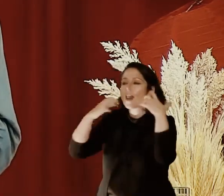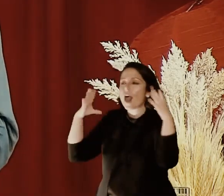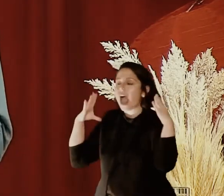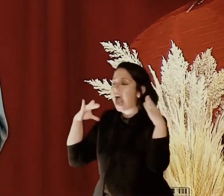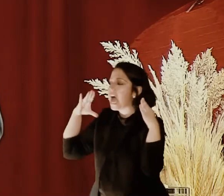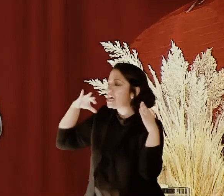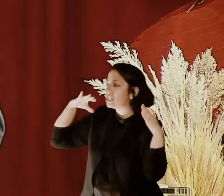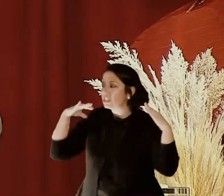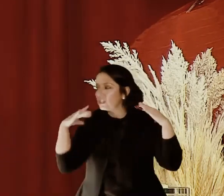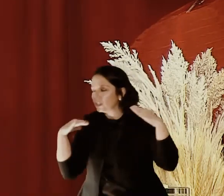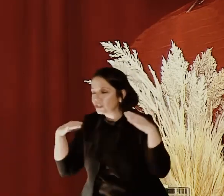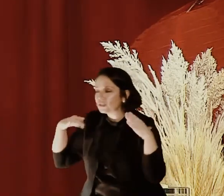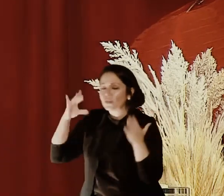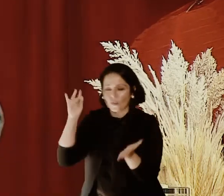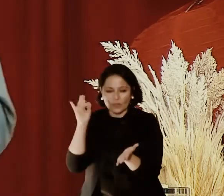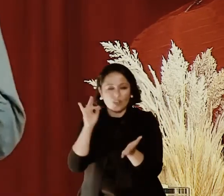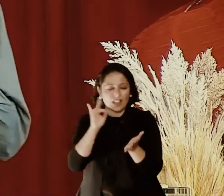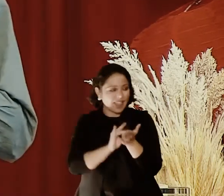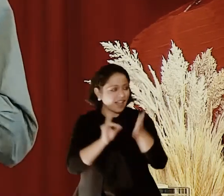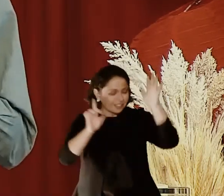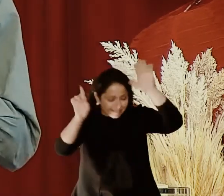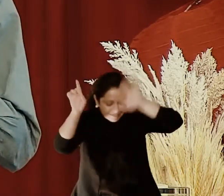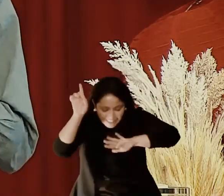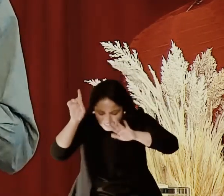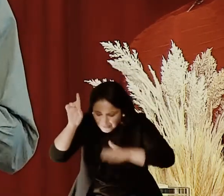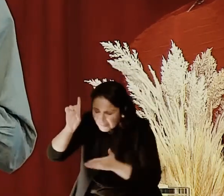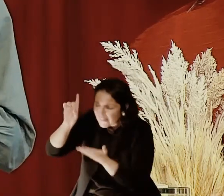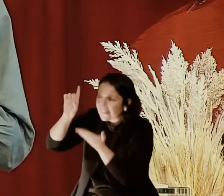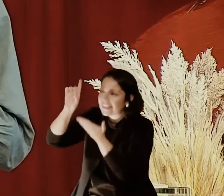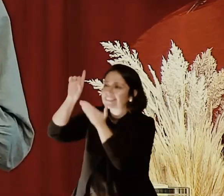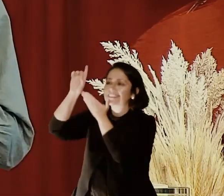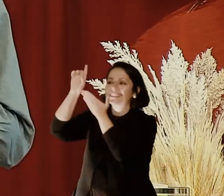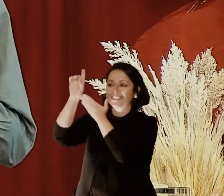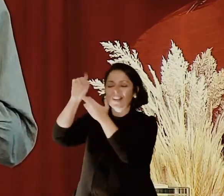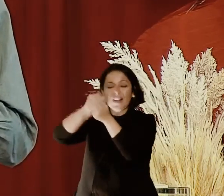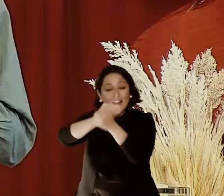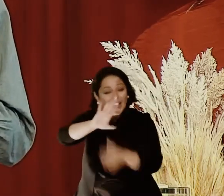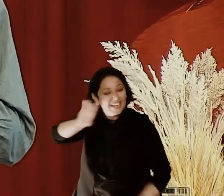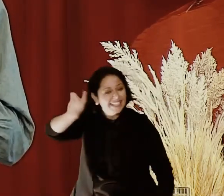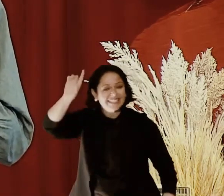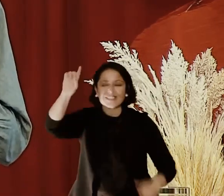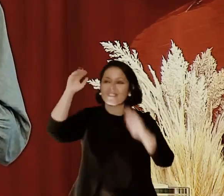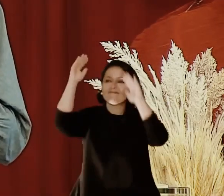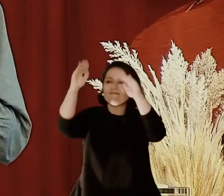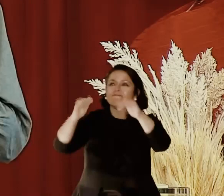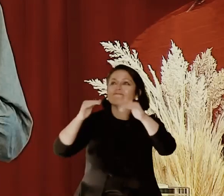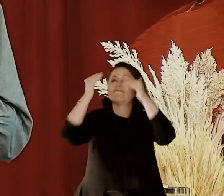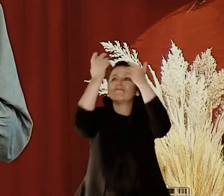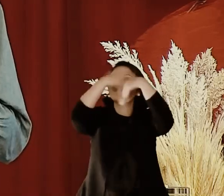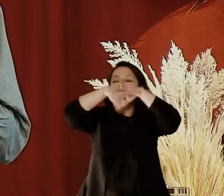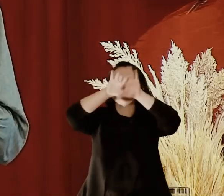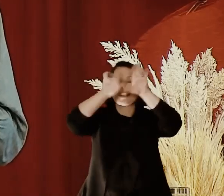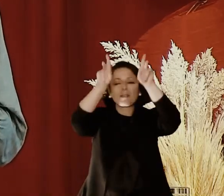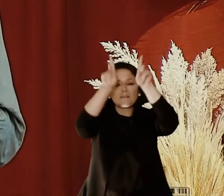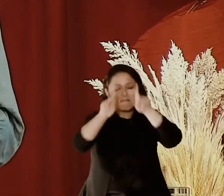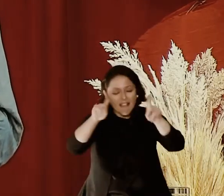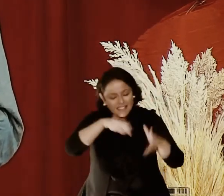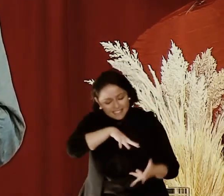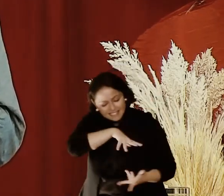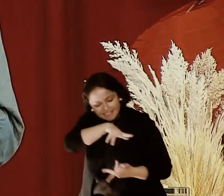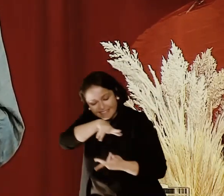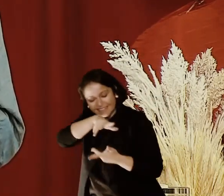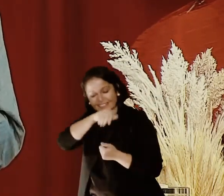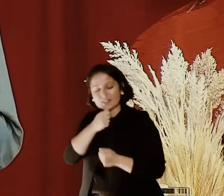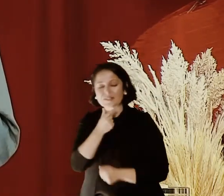se manifesta e adora a Deus. Glória a Deus nas alturas e paz na